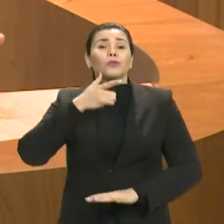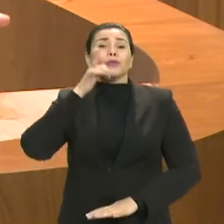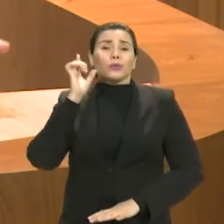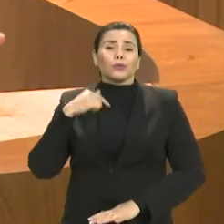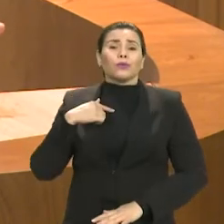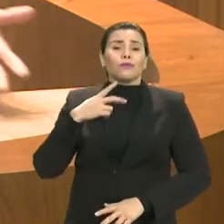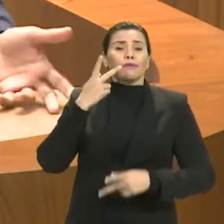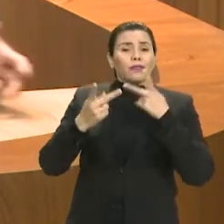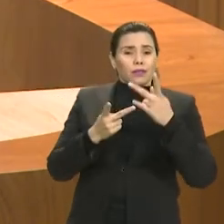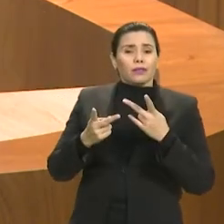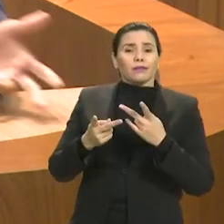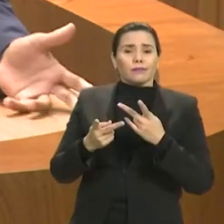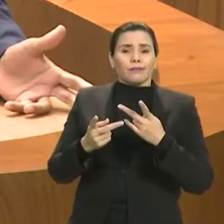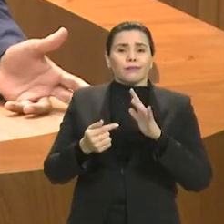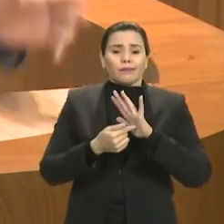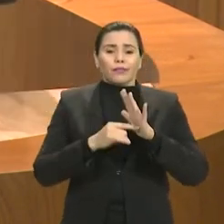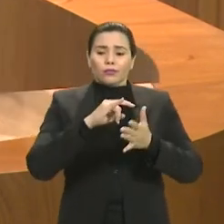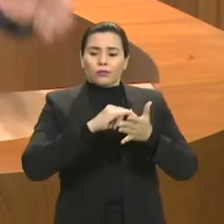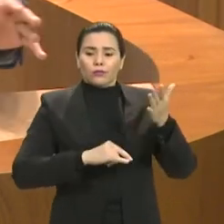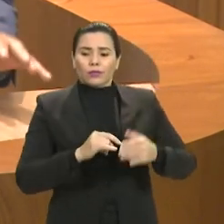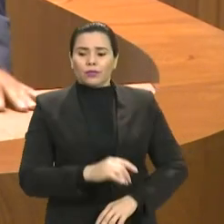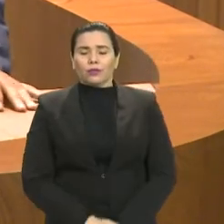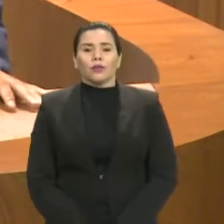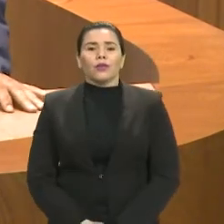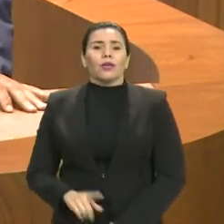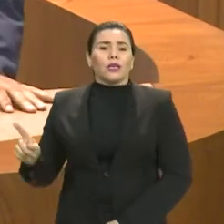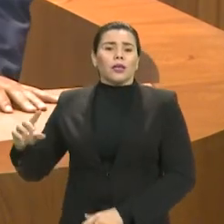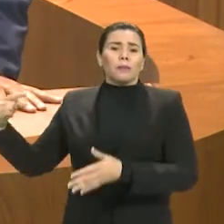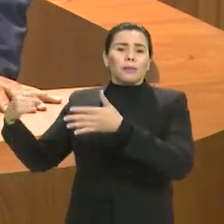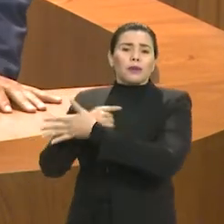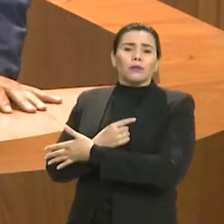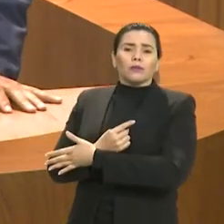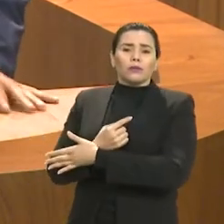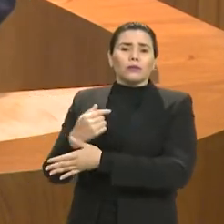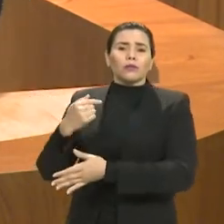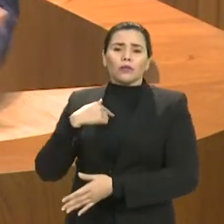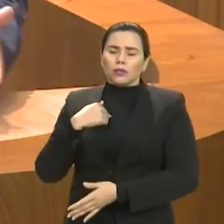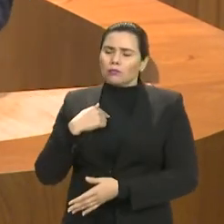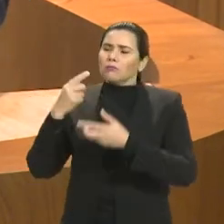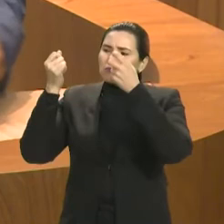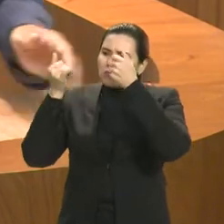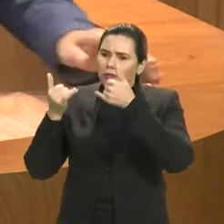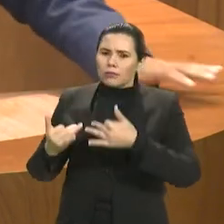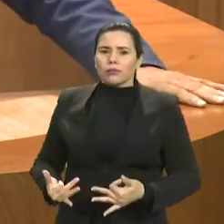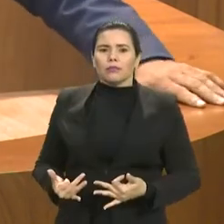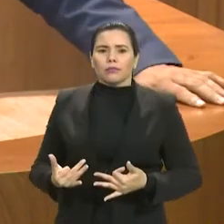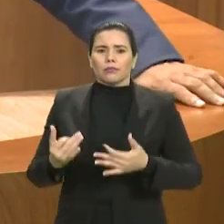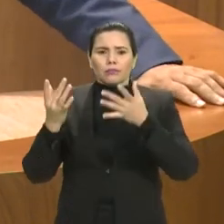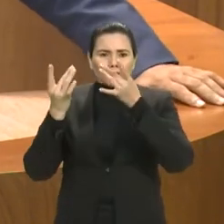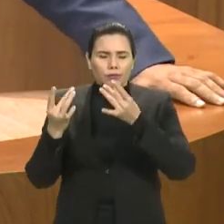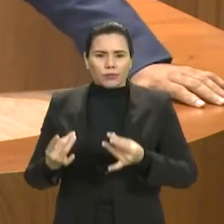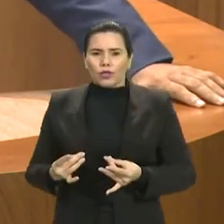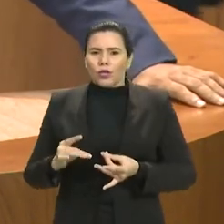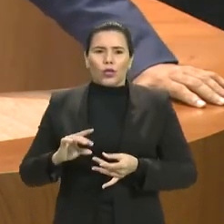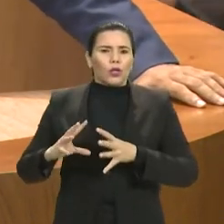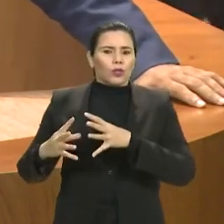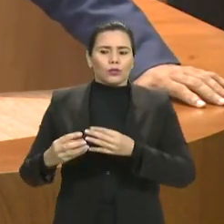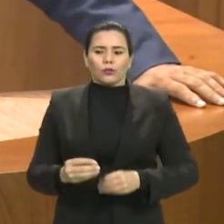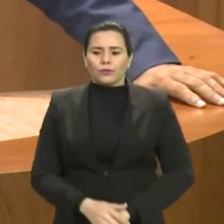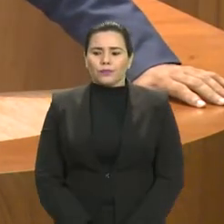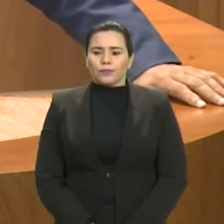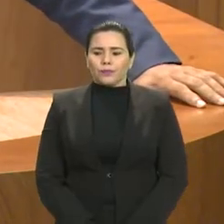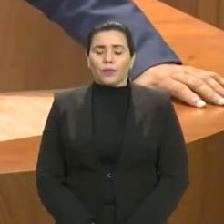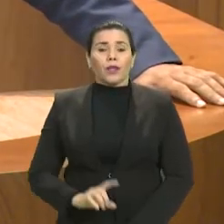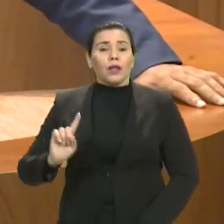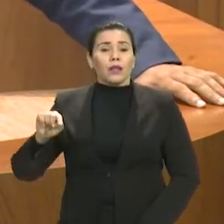programa dele, de acordo com as informações que tínhamos obtido no site da Transparência. E aí relatamos o que nós denunciamos. Logo depois ele fez ligação